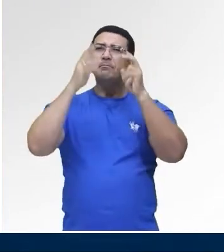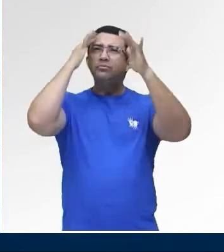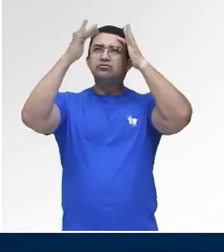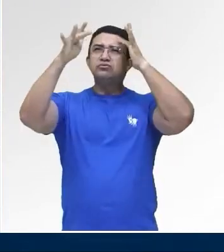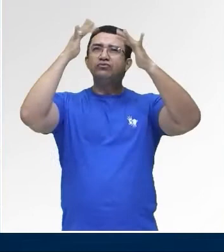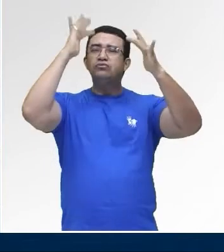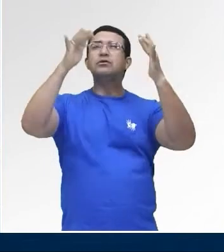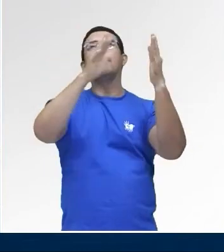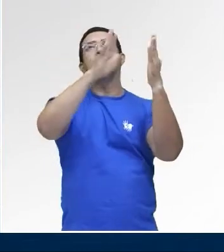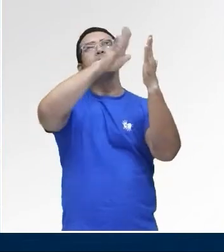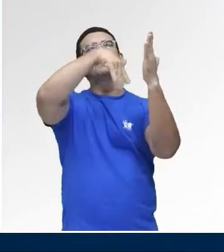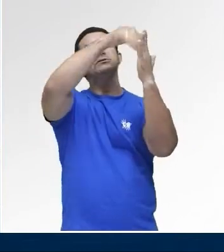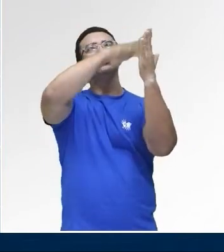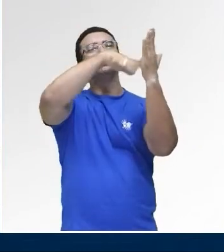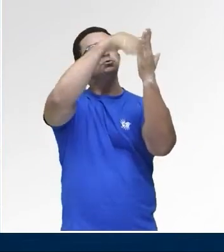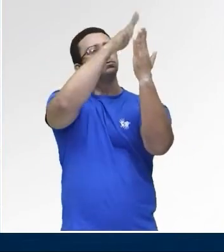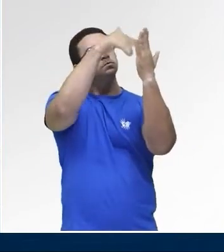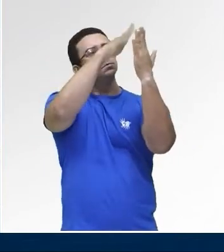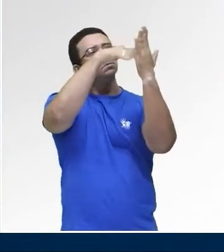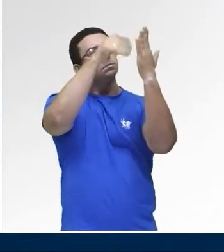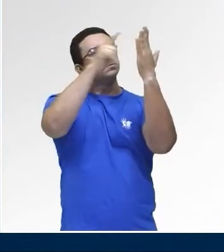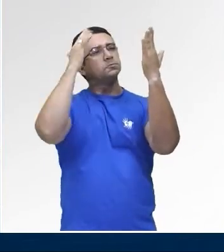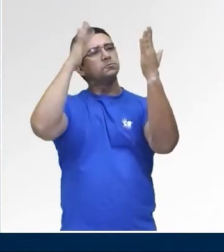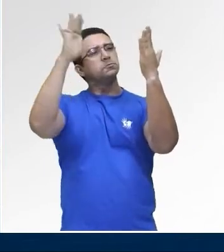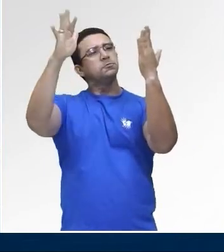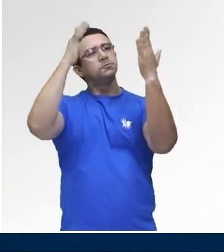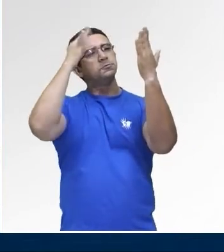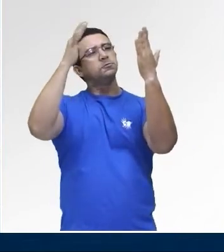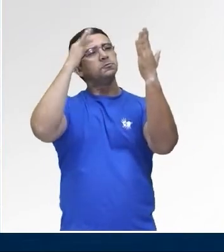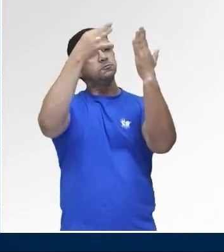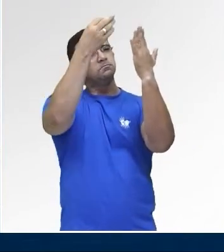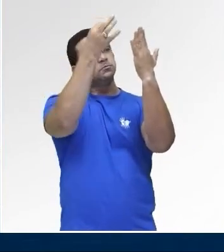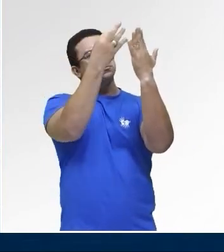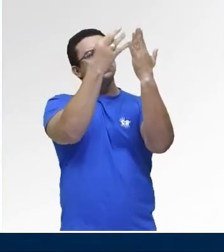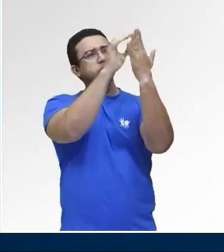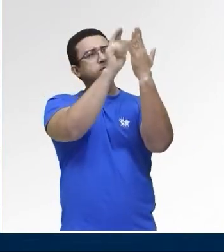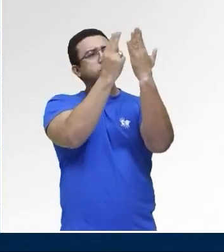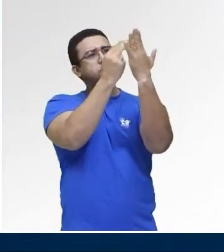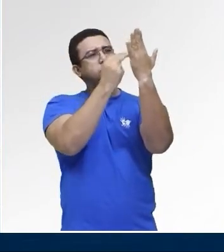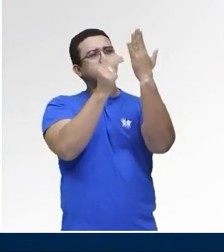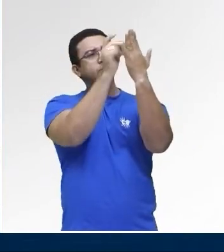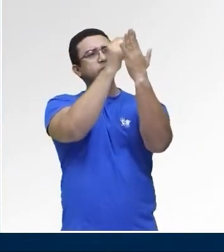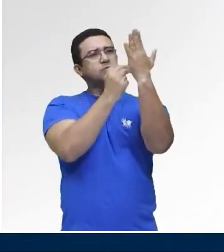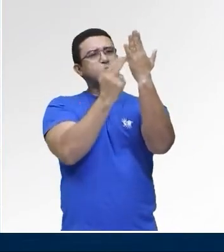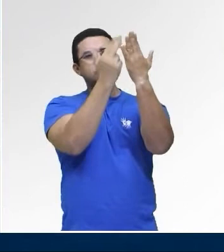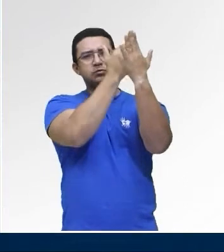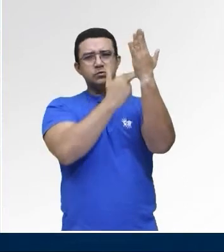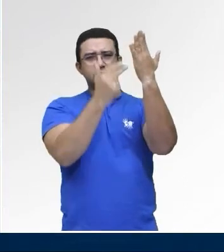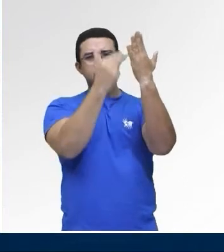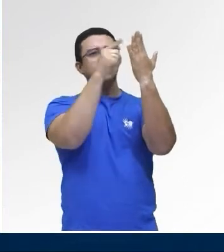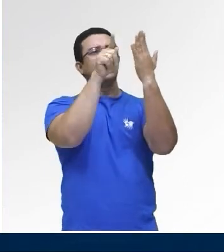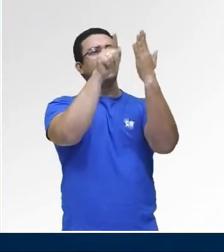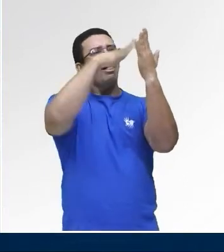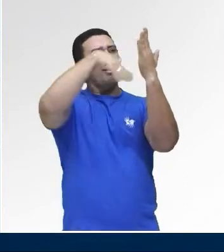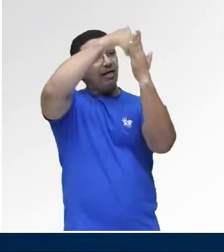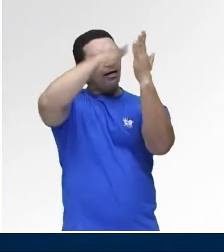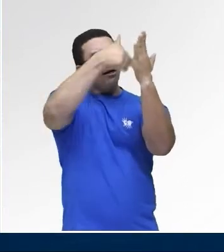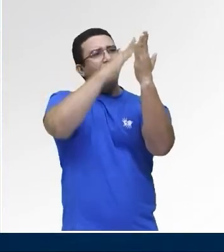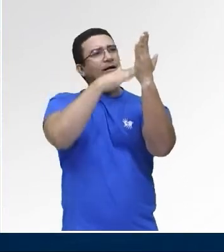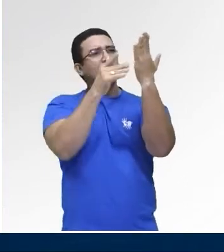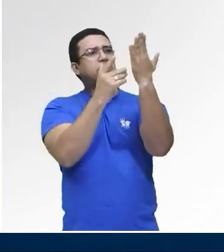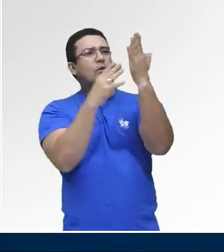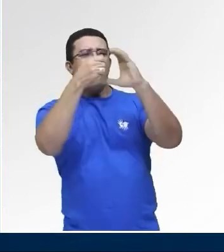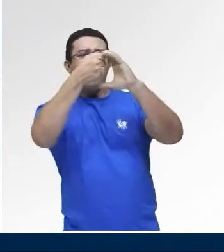vocês observem, notem aqui a perfeição, né, que ele fez nos mínimos detalhes, as características